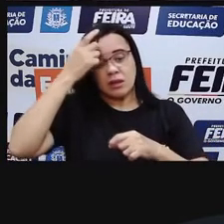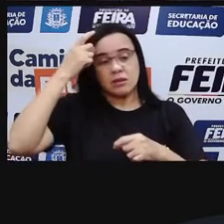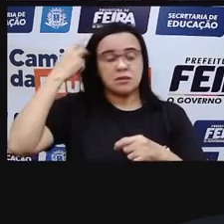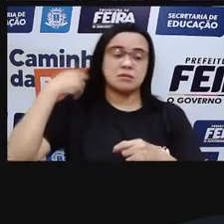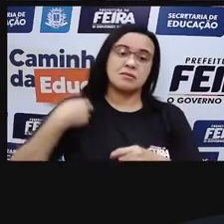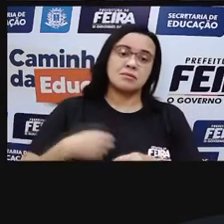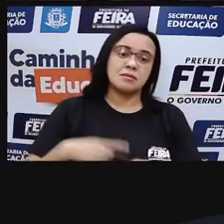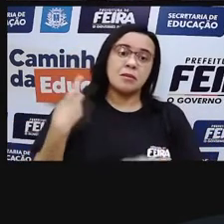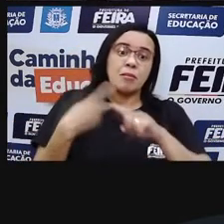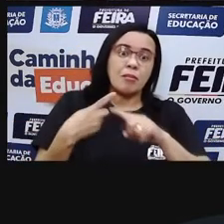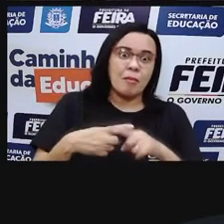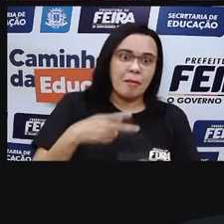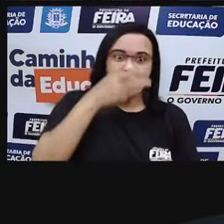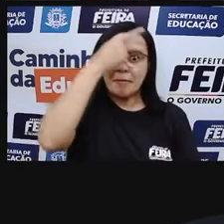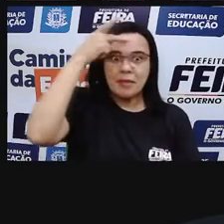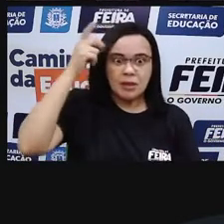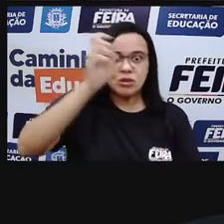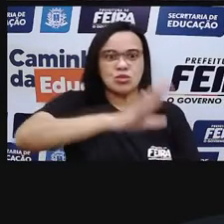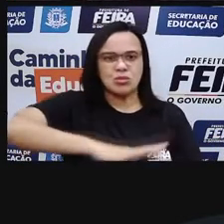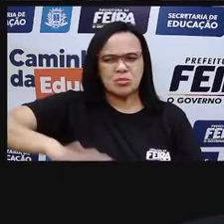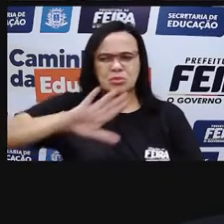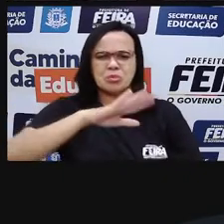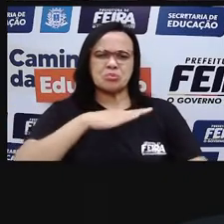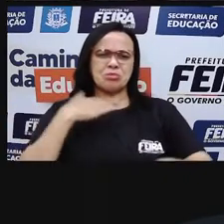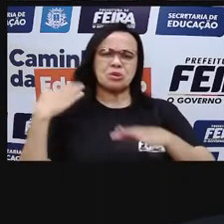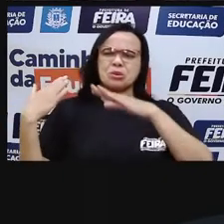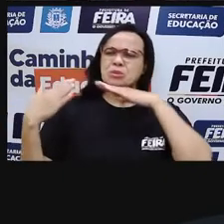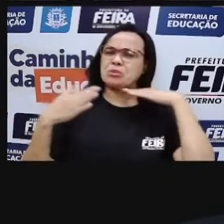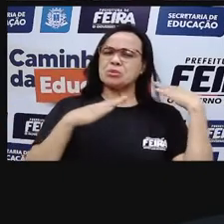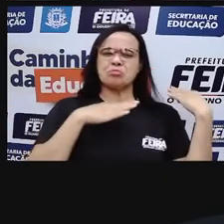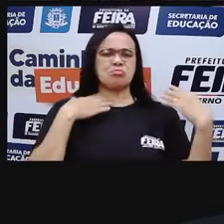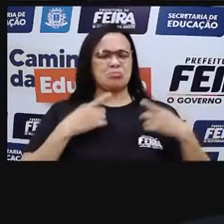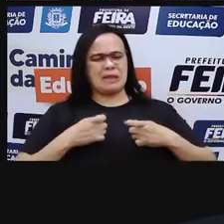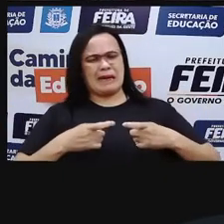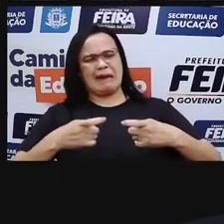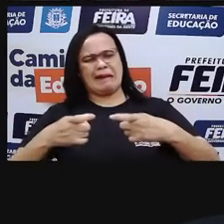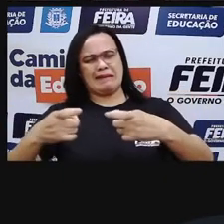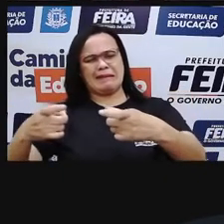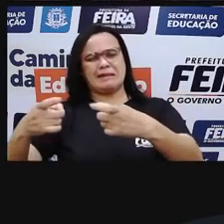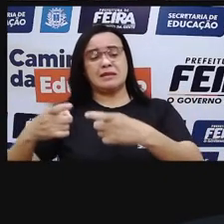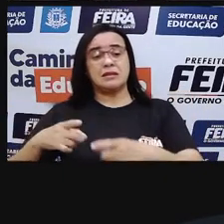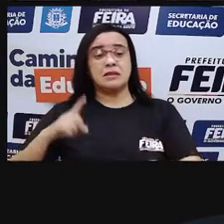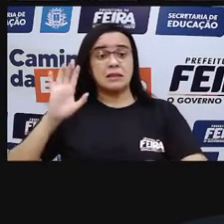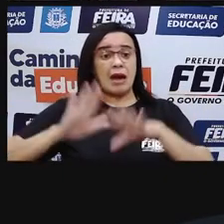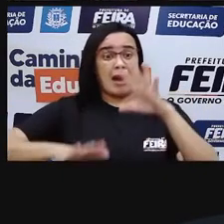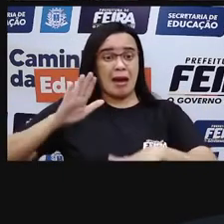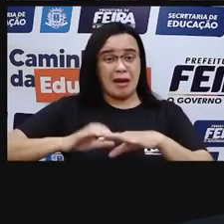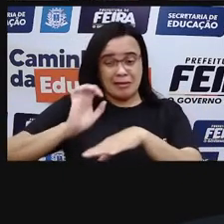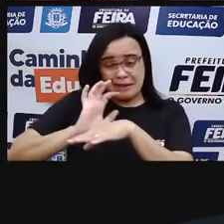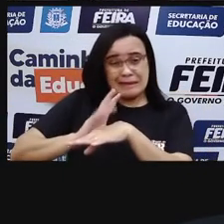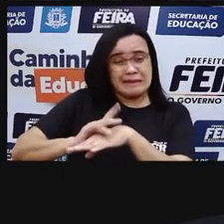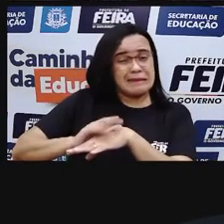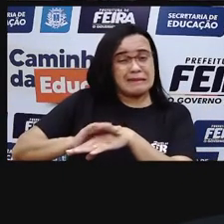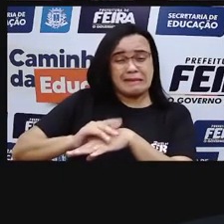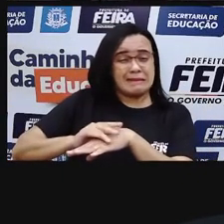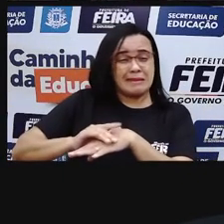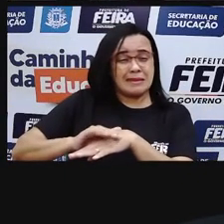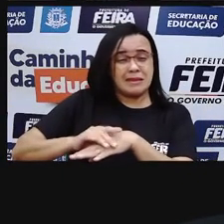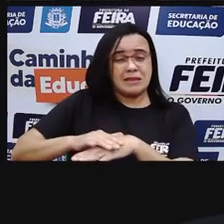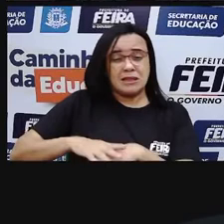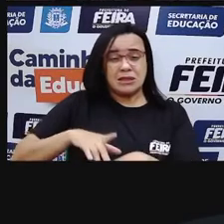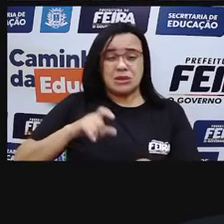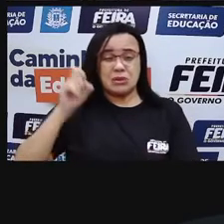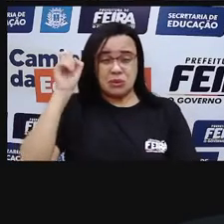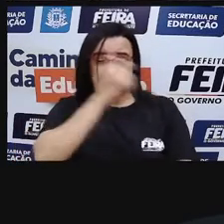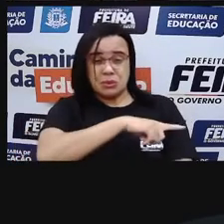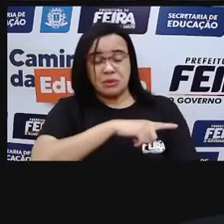por infecções bacterianas. E quando houve o uso, né, em massa, em grande escala, em grande